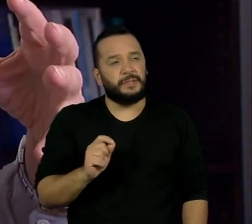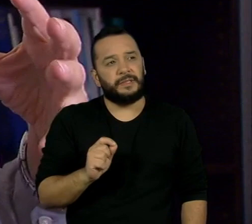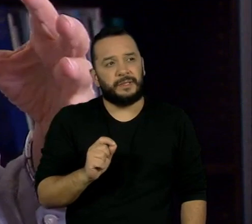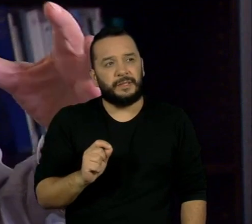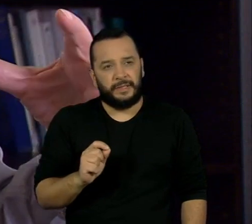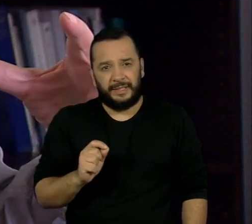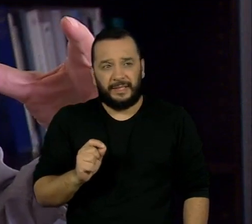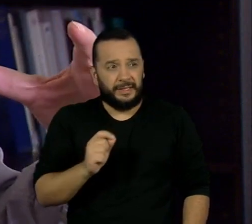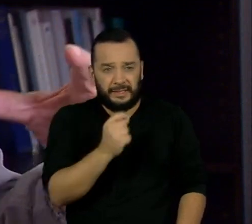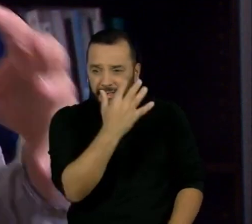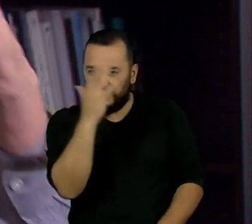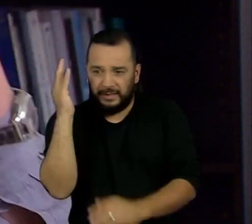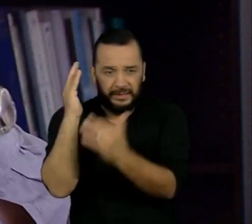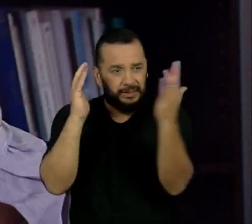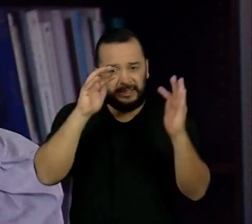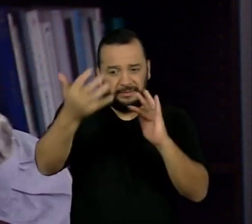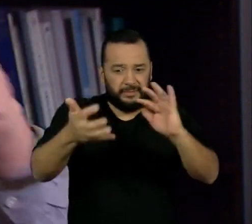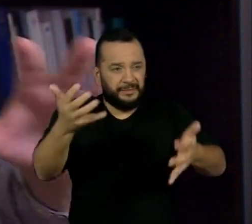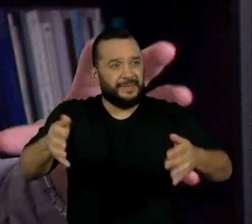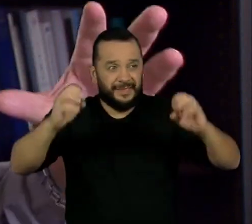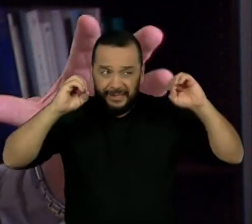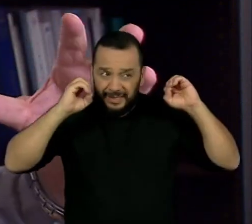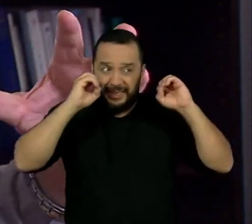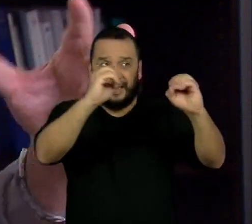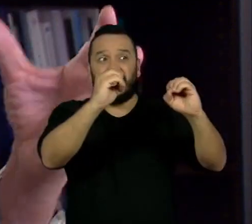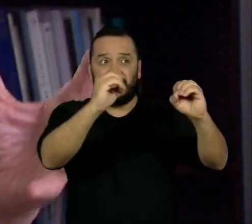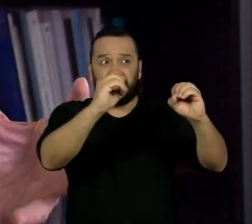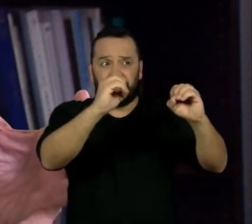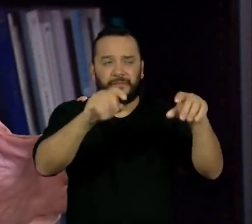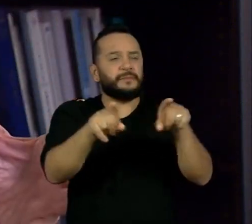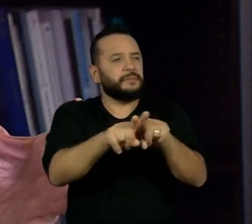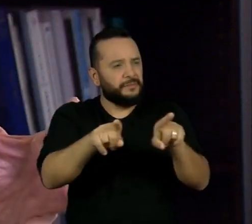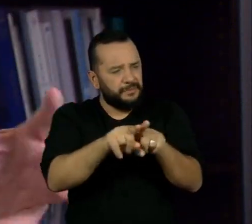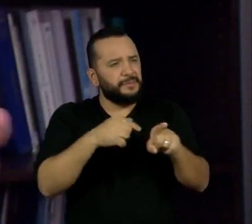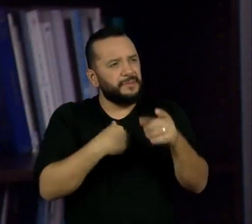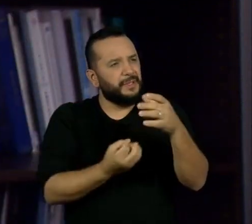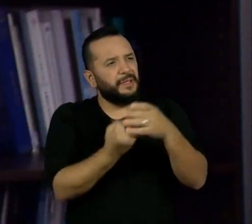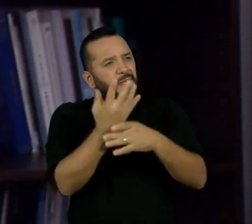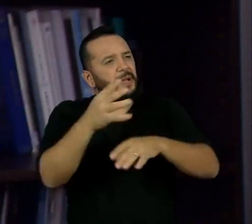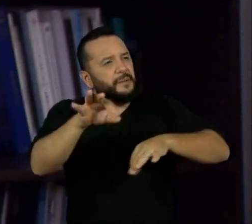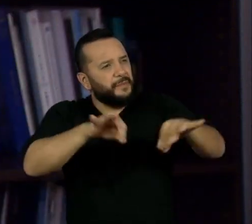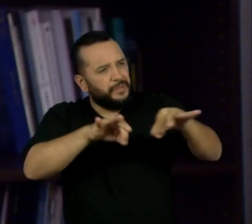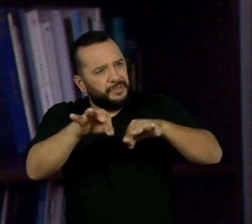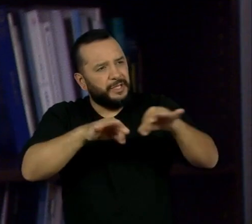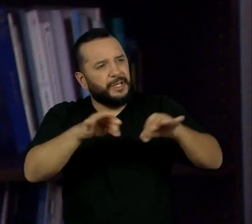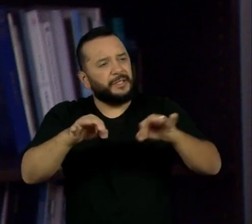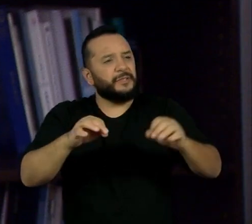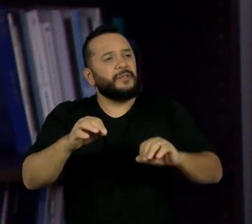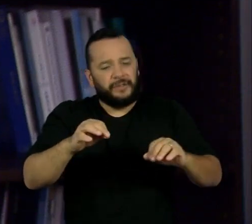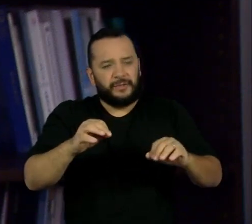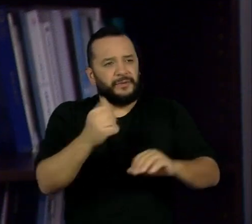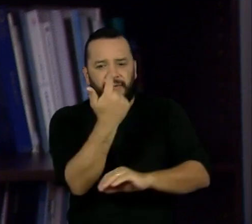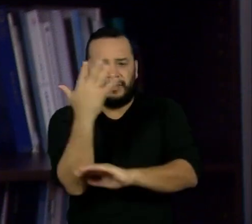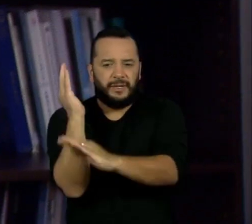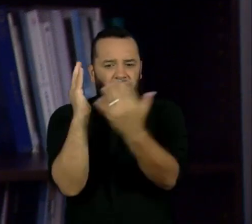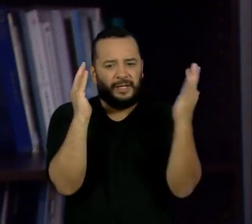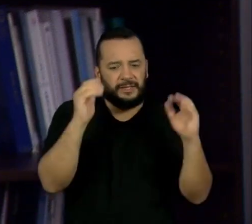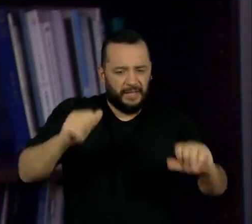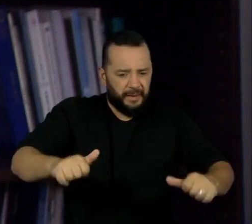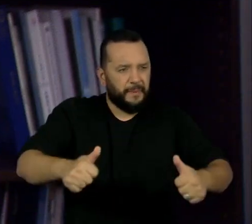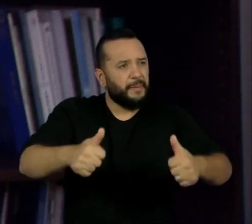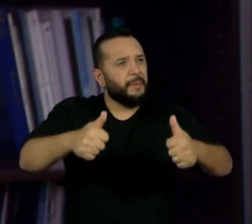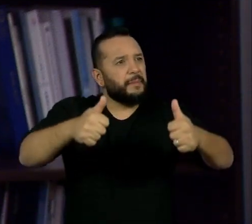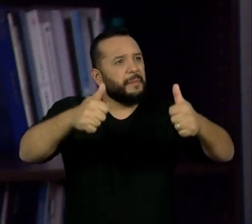zerarmos o desmatamento, a degradação, o fogo, criarmos um grande projeto de restauração florestal, em grandes áreas, é a